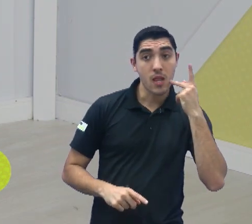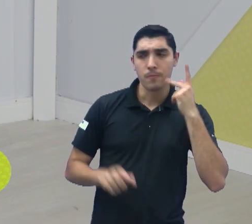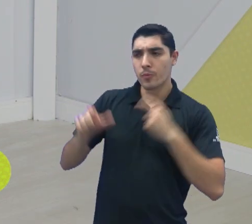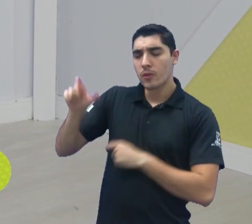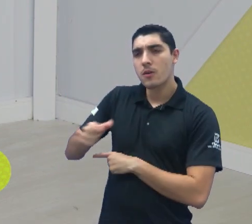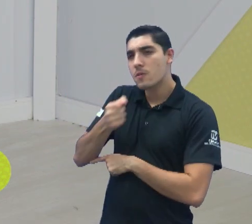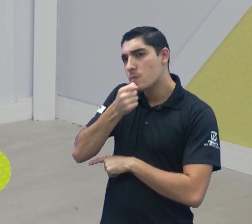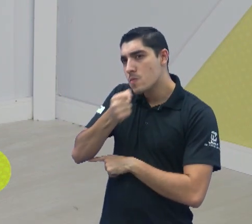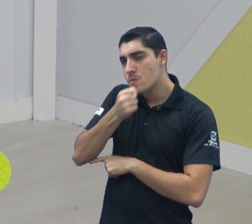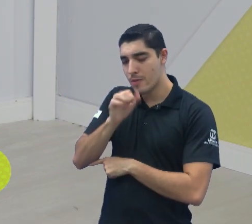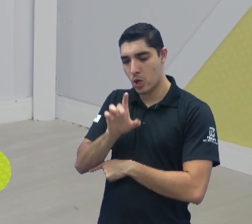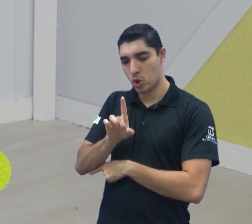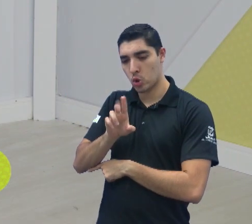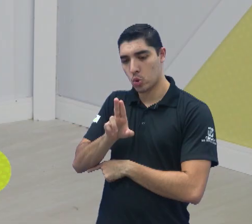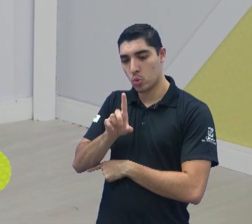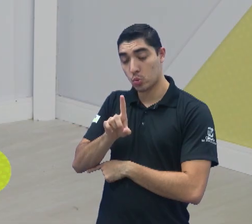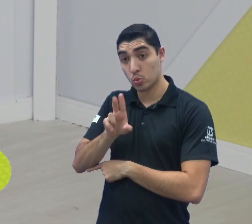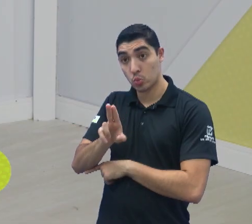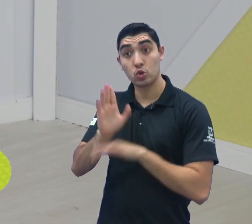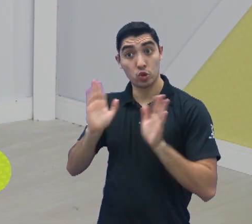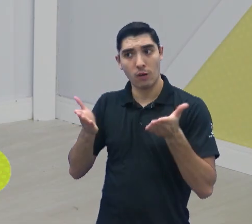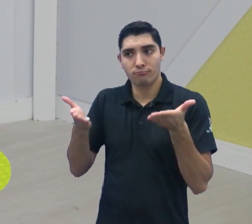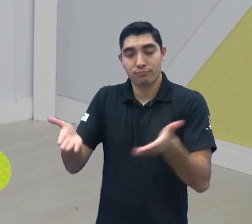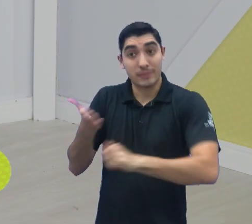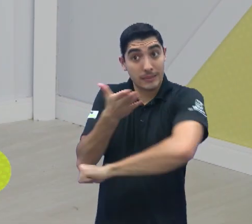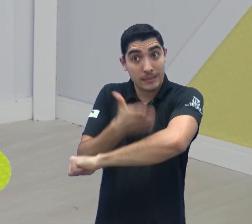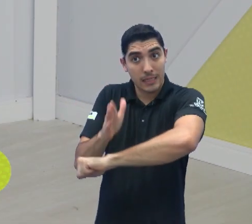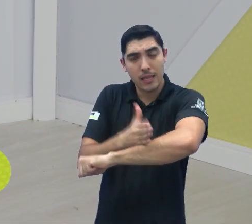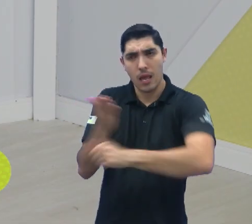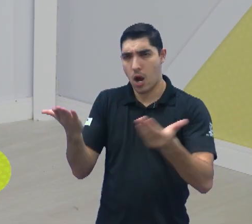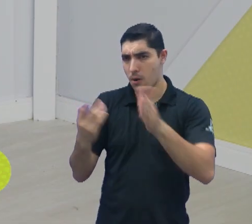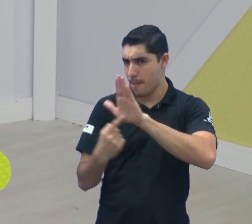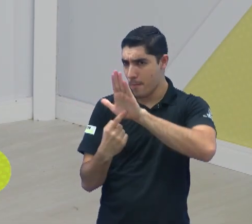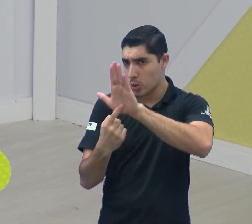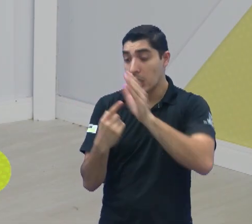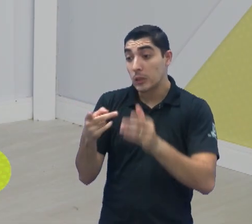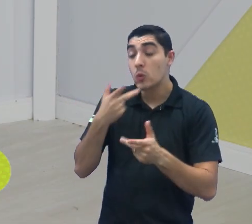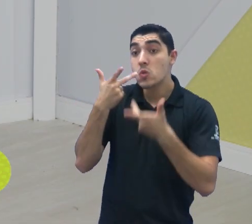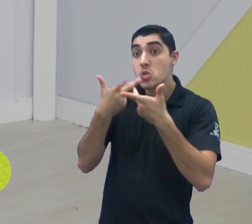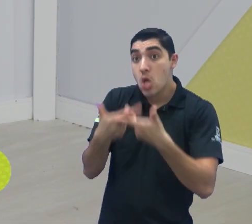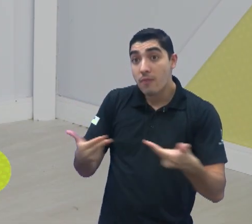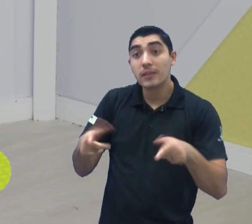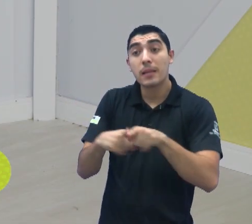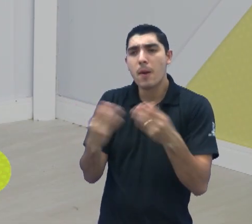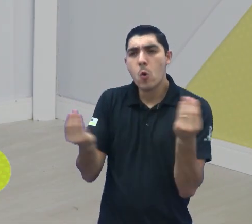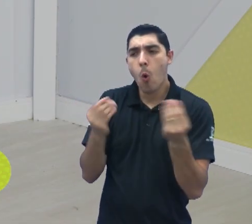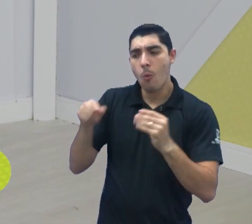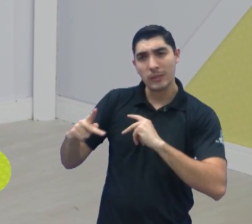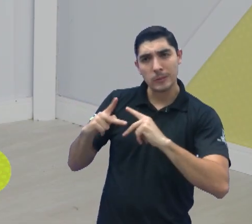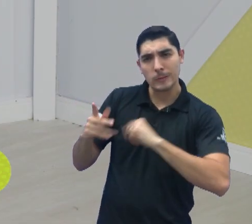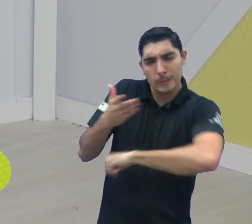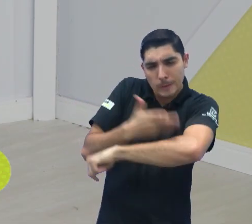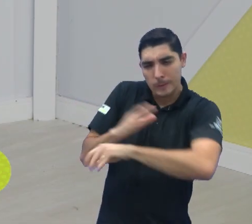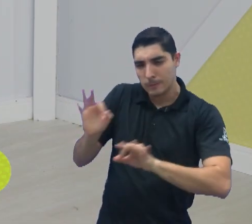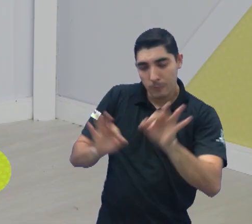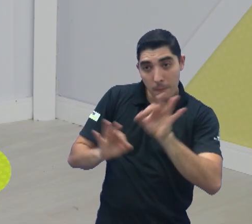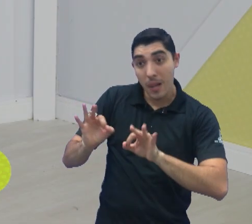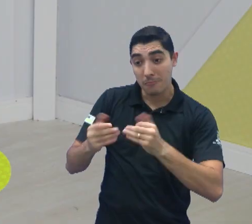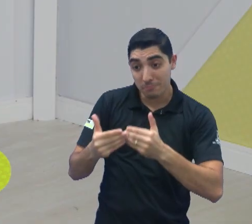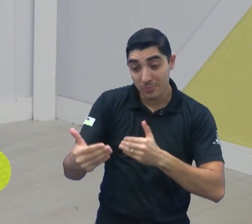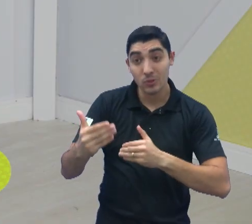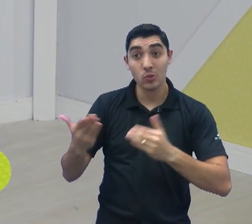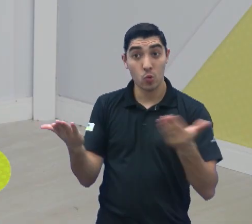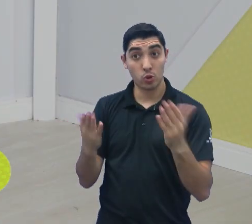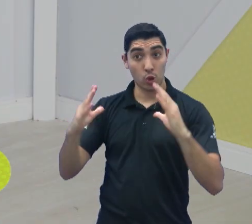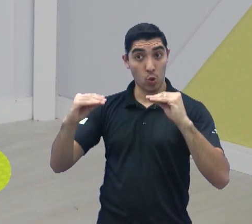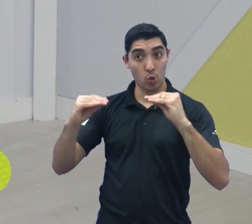Aladim, esteve no treino e te conta todas as novidades e a preparação da equipe para esse jogão de bola logo mais no Lineu de Moura. As imagens são